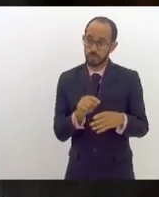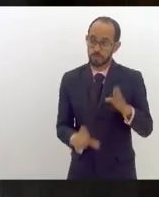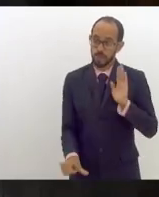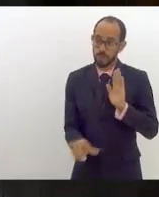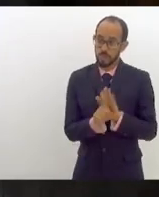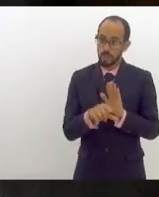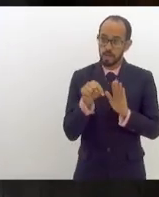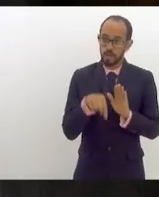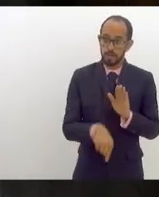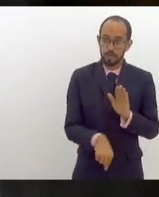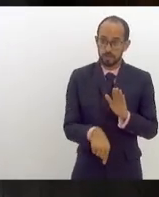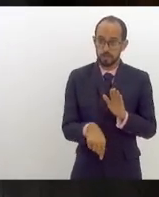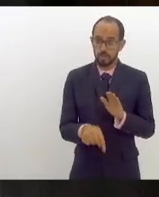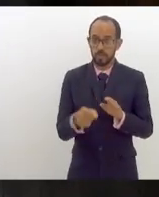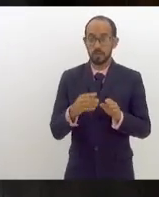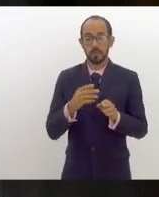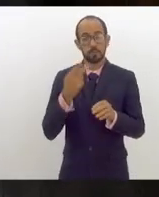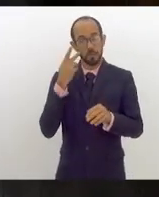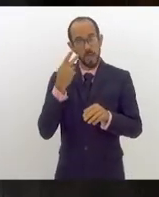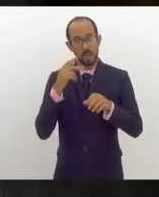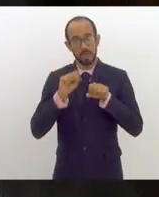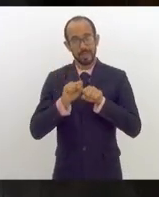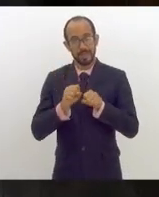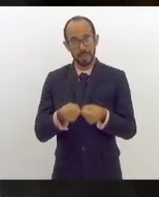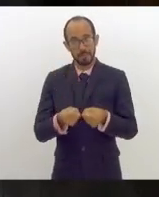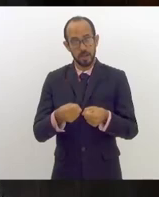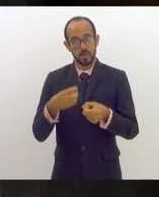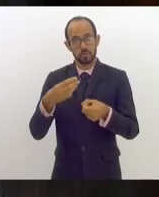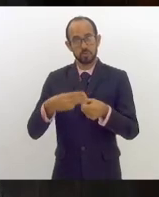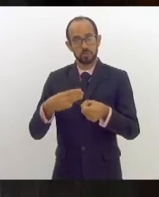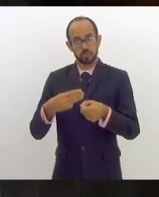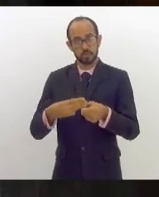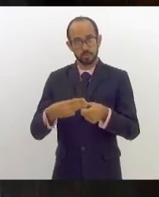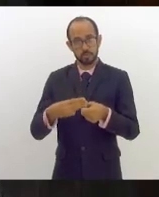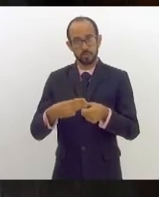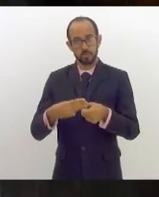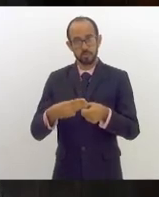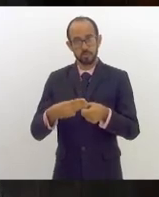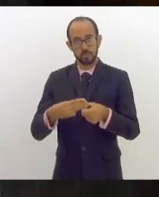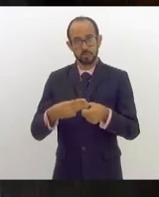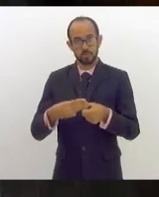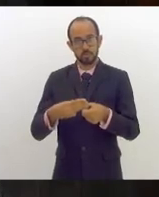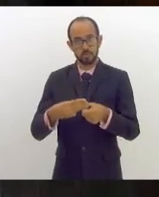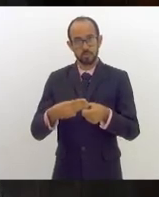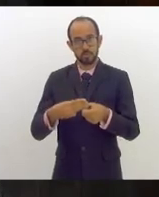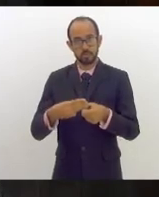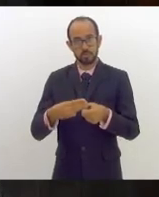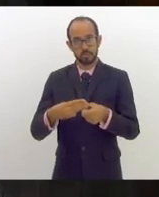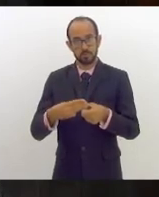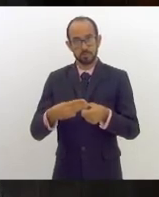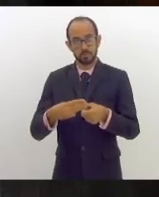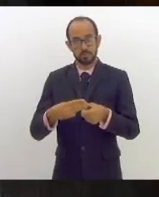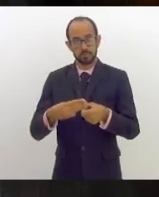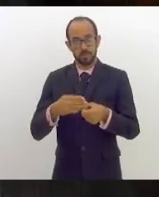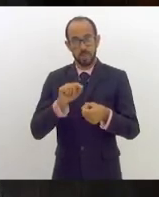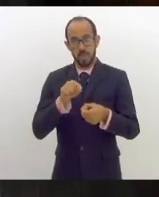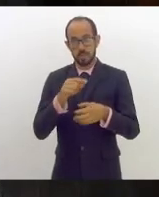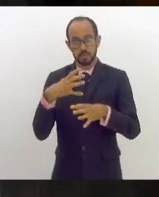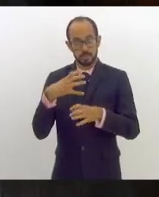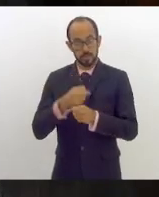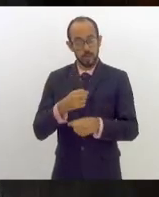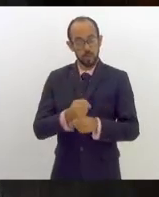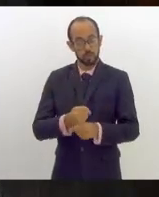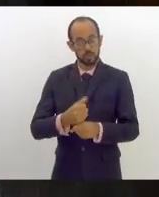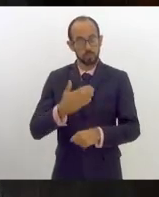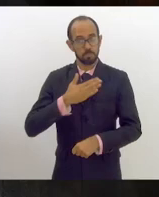para quebrar os municípios também Então esse primeiro aspecto essas projeções não são